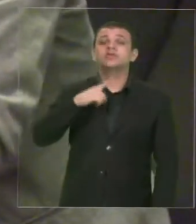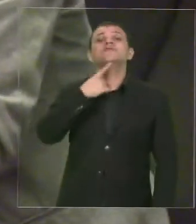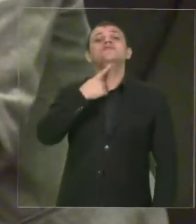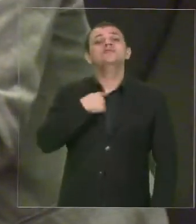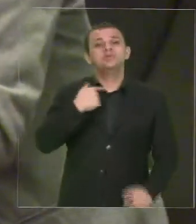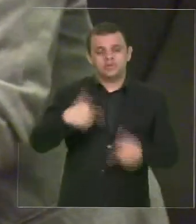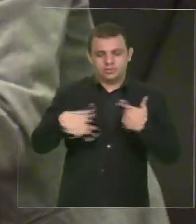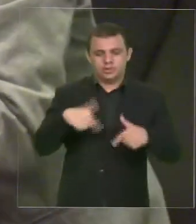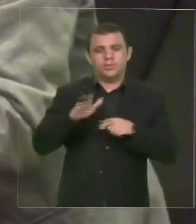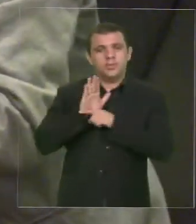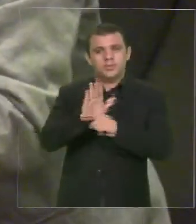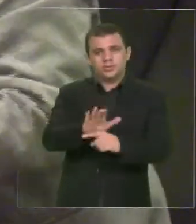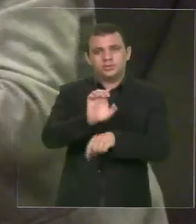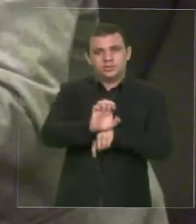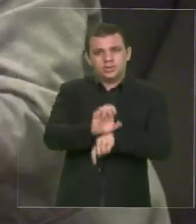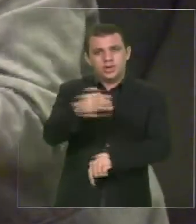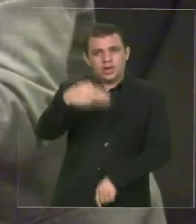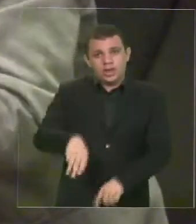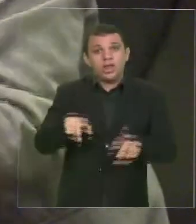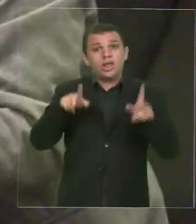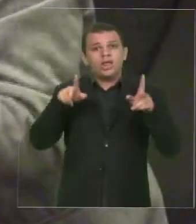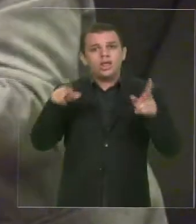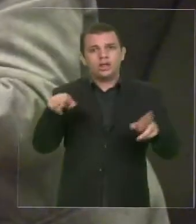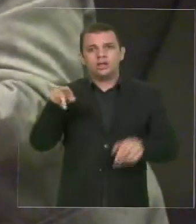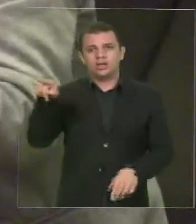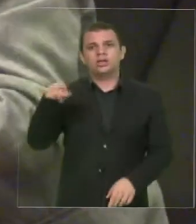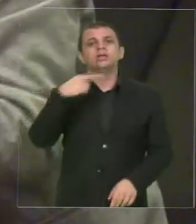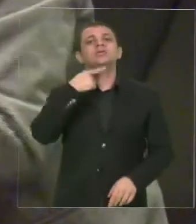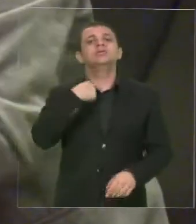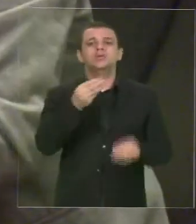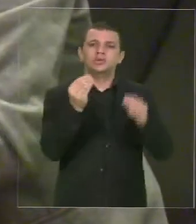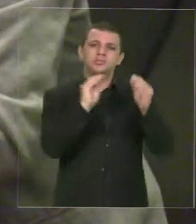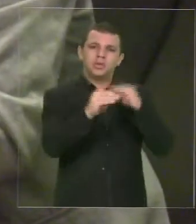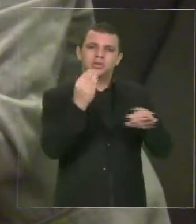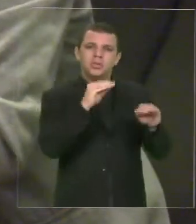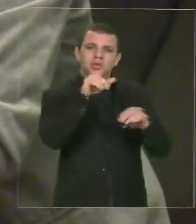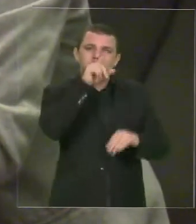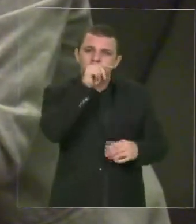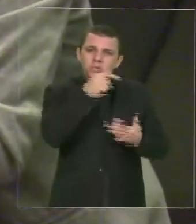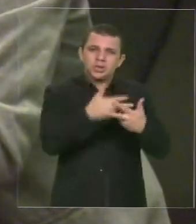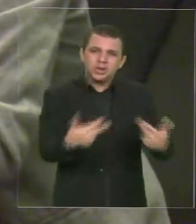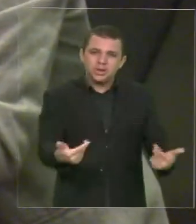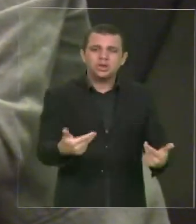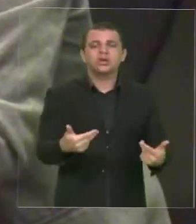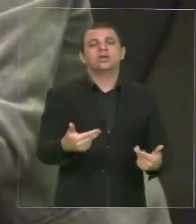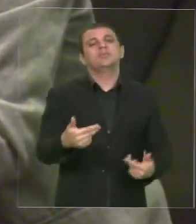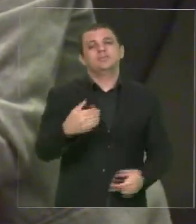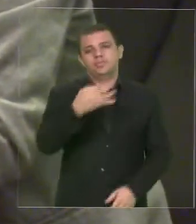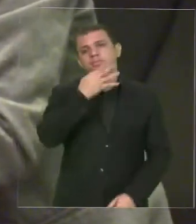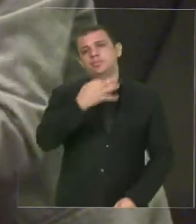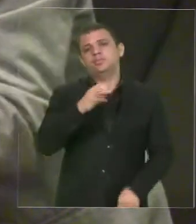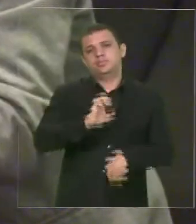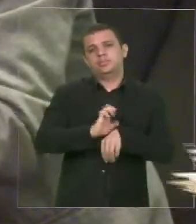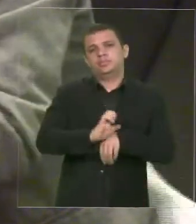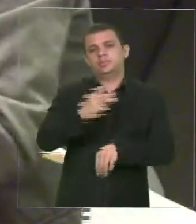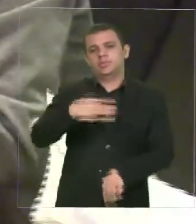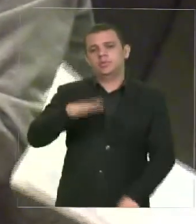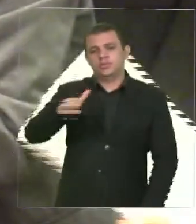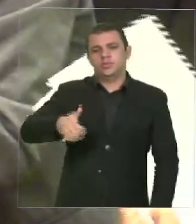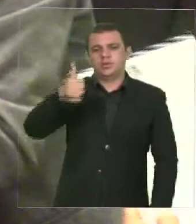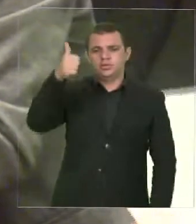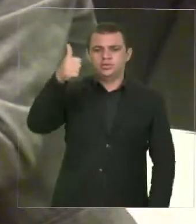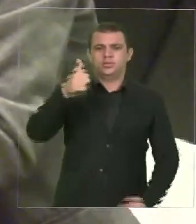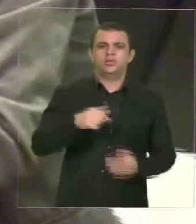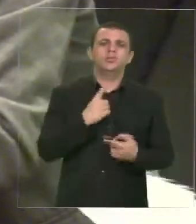Maranhão, com a mesma veemência que ele tem de estar em Twitter, tenho certeza que o nosso Estado estaria muito melhor. Porque o que falta para o governador